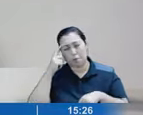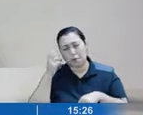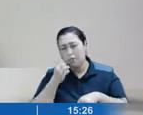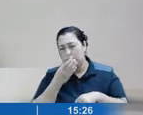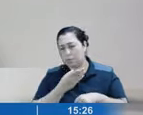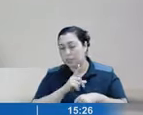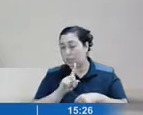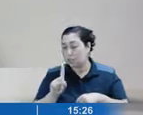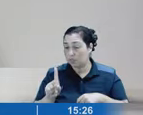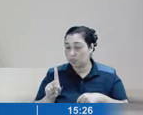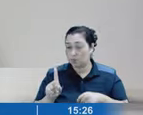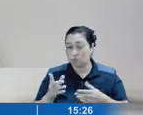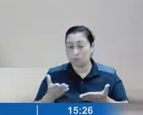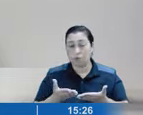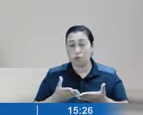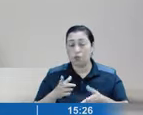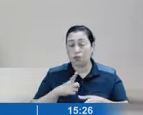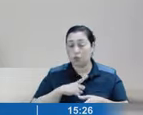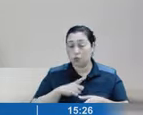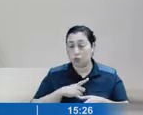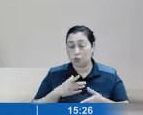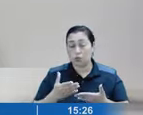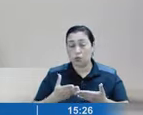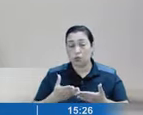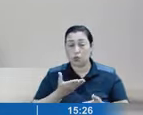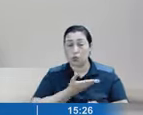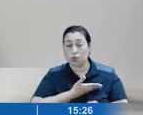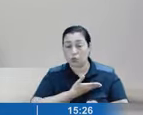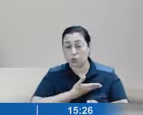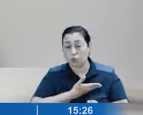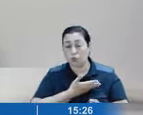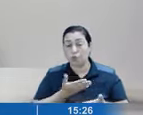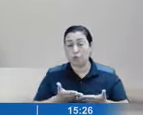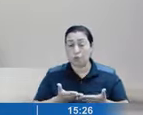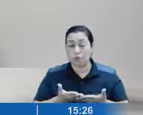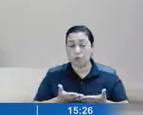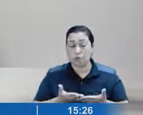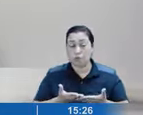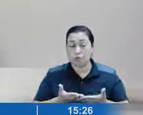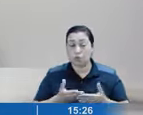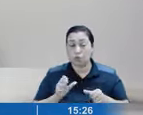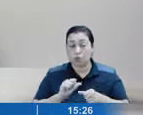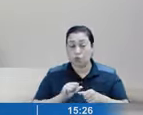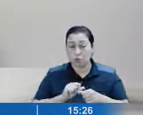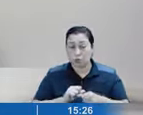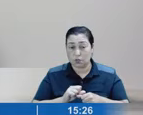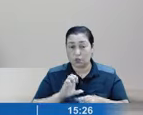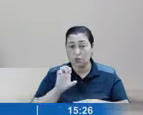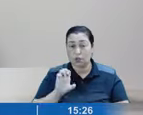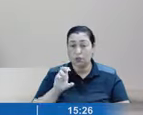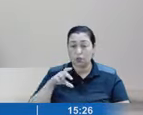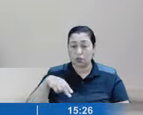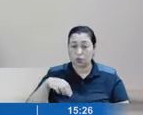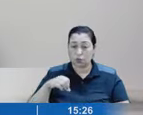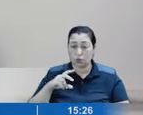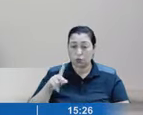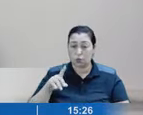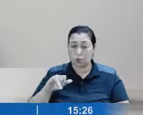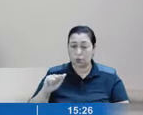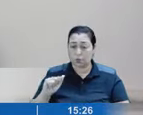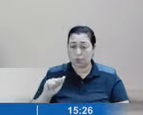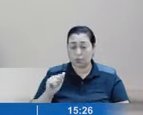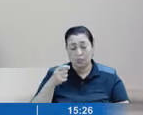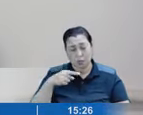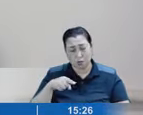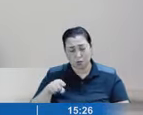bem e não tem, né? Eu tenho um amigo, até faleceu no Covid, é um médico, fez uma endoscopia alta, aí ele